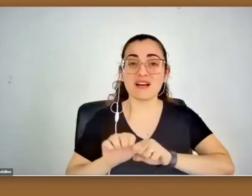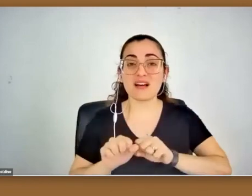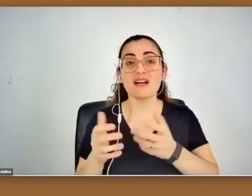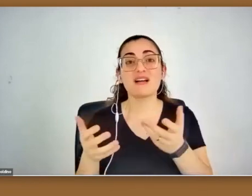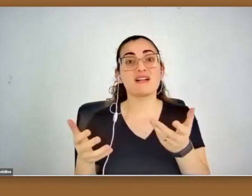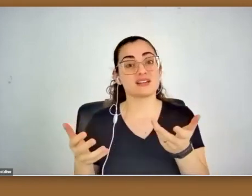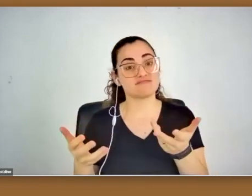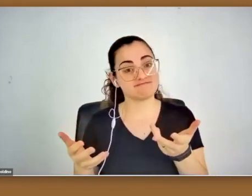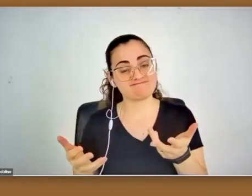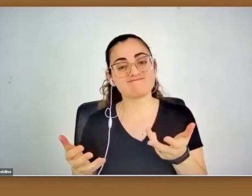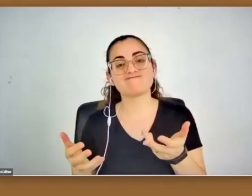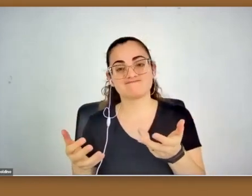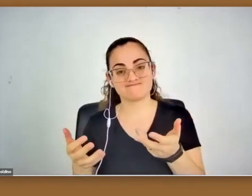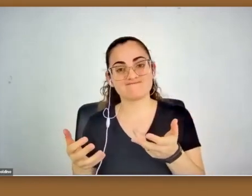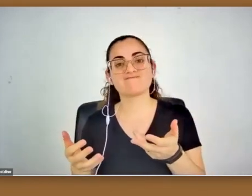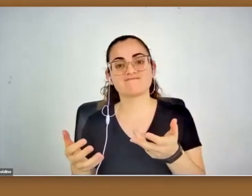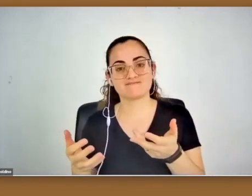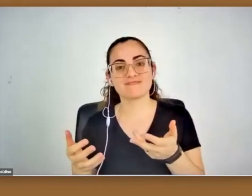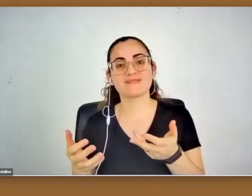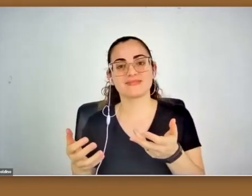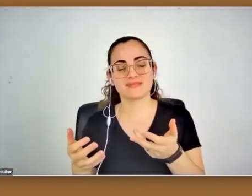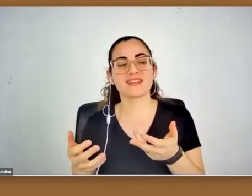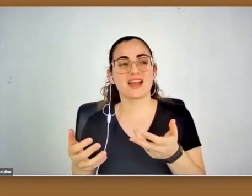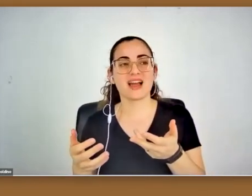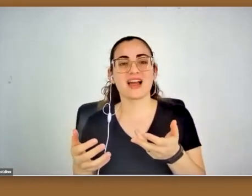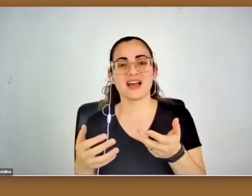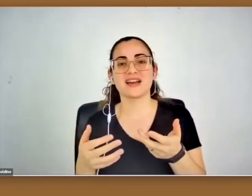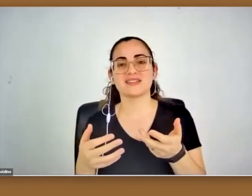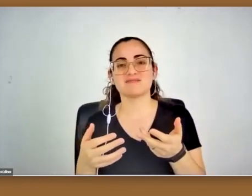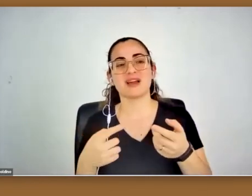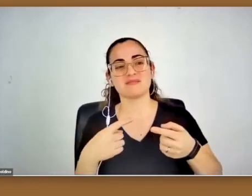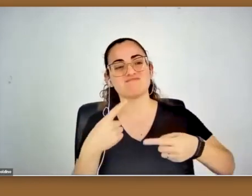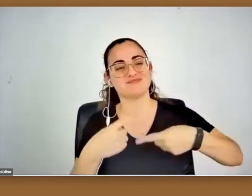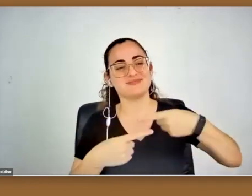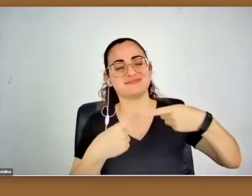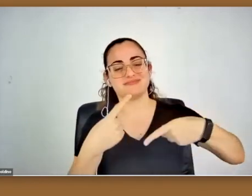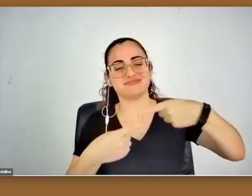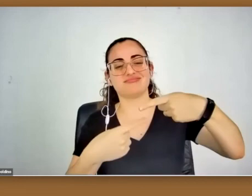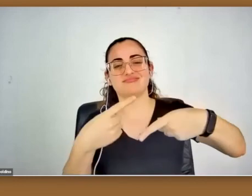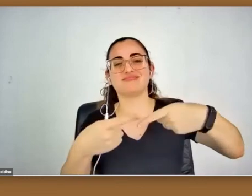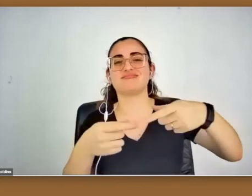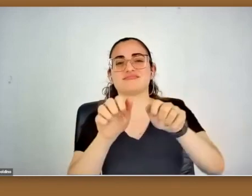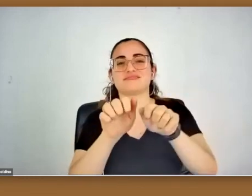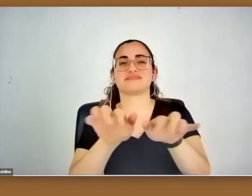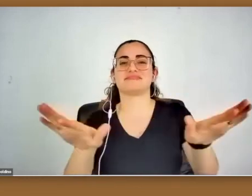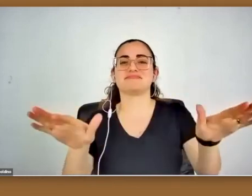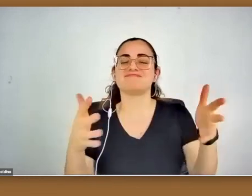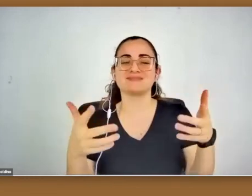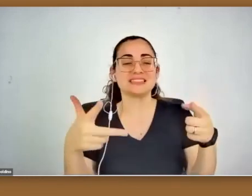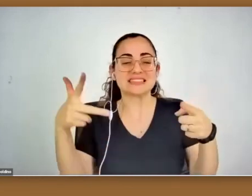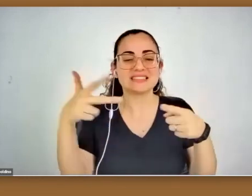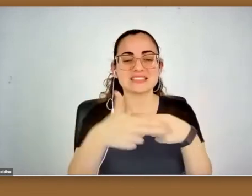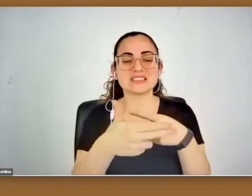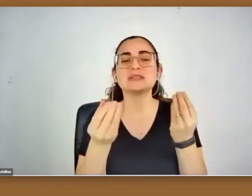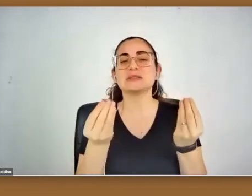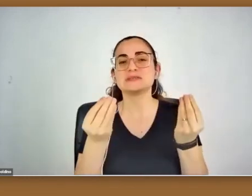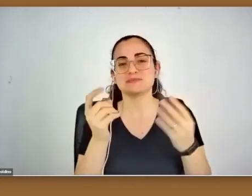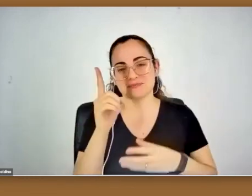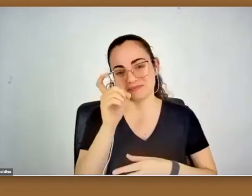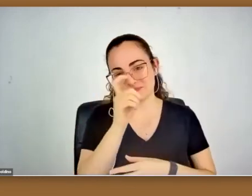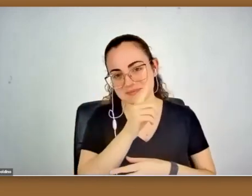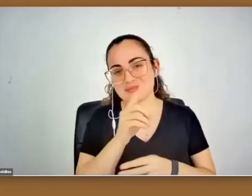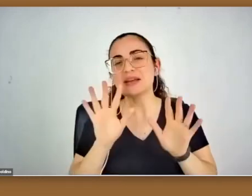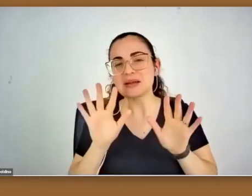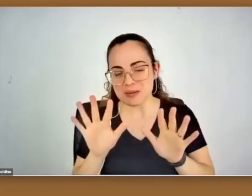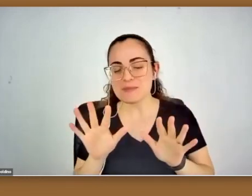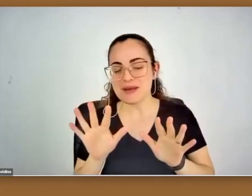doenças, né, e aí a gente tem um ciclo que é muito difícil de quebrar. Mas acreditem, né, a gente com o nosso trabalhinho